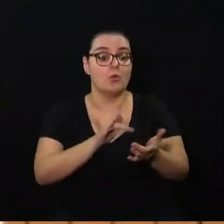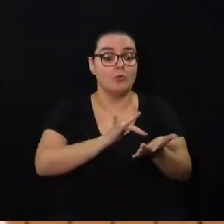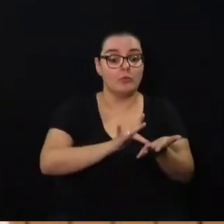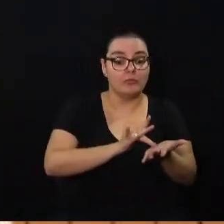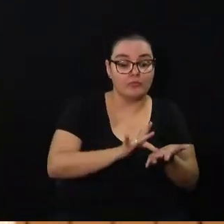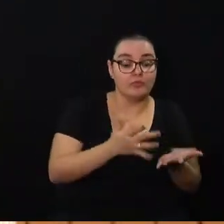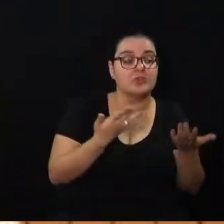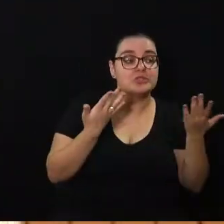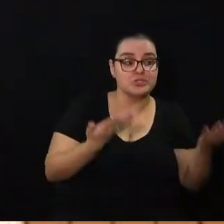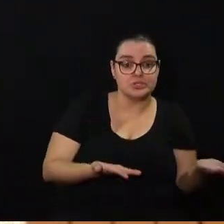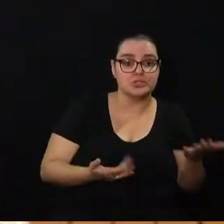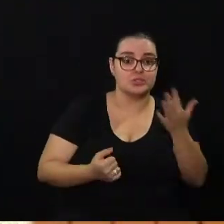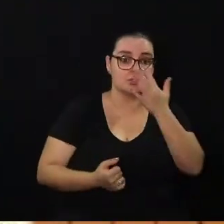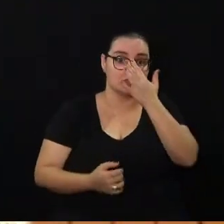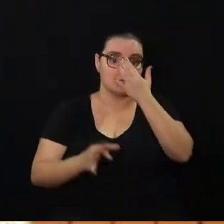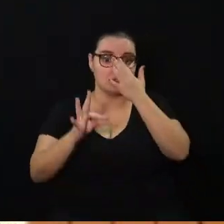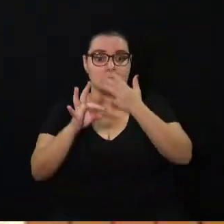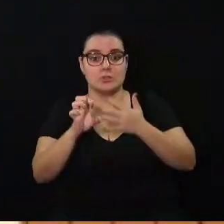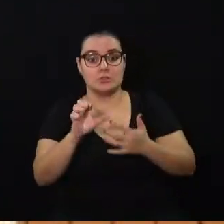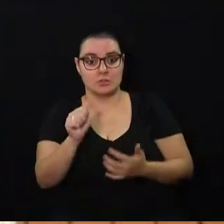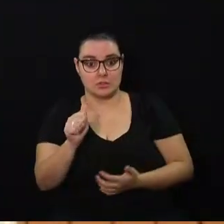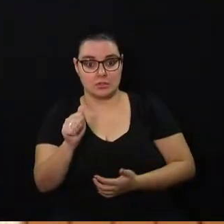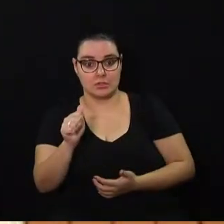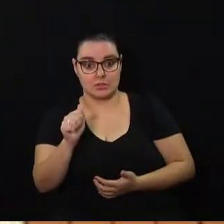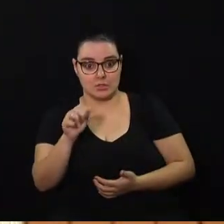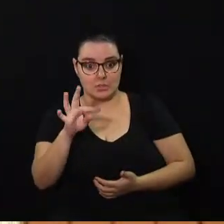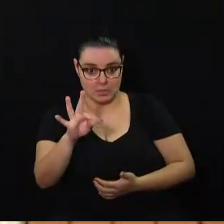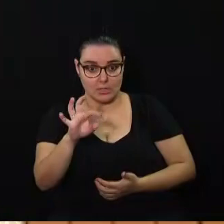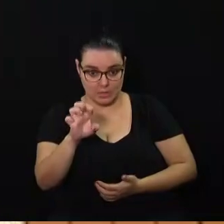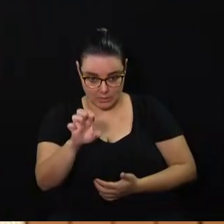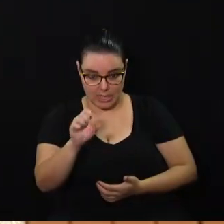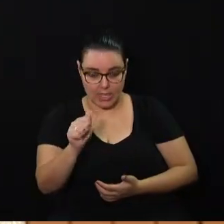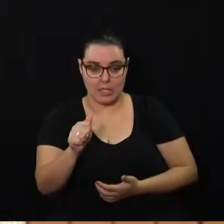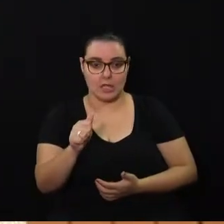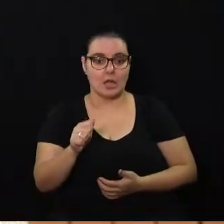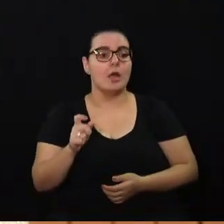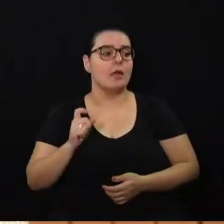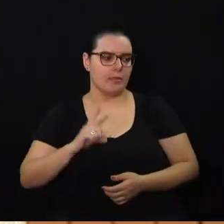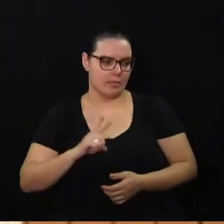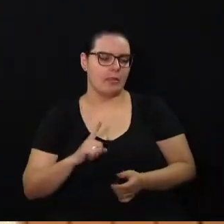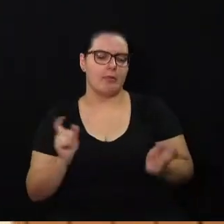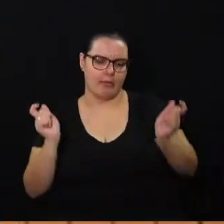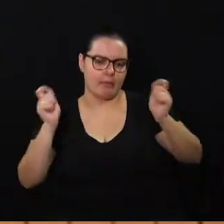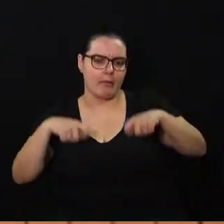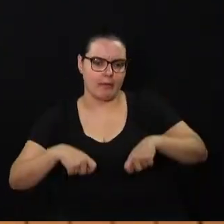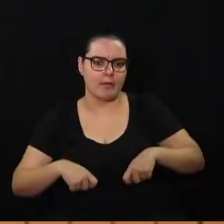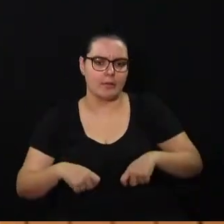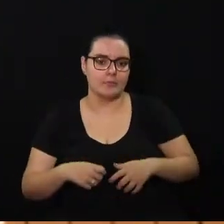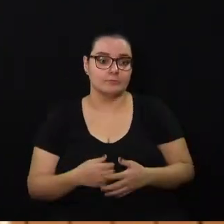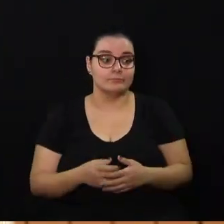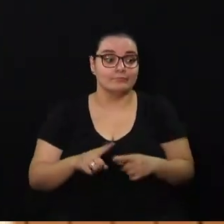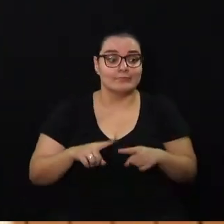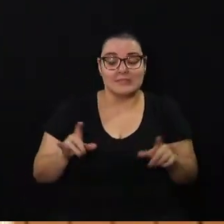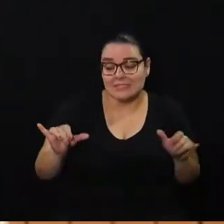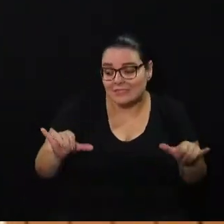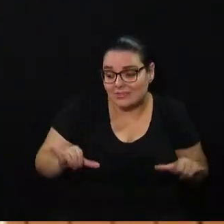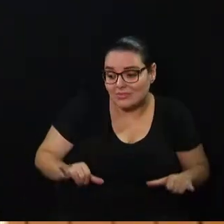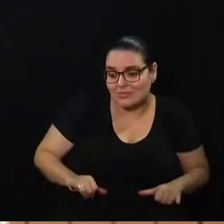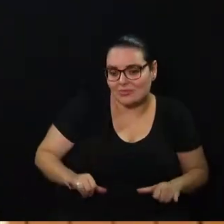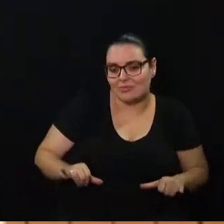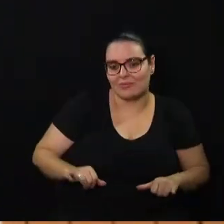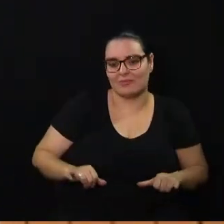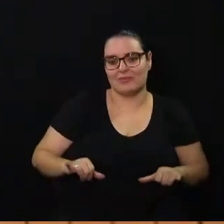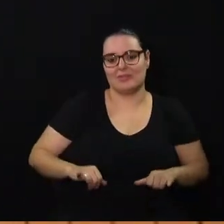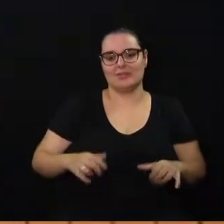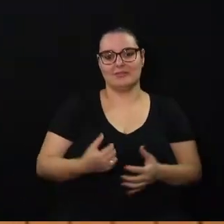é indivíduos até com com inteligência normal tem essa capacidade nessa que é muito sofrido a pessoa ter que por